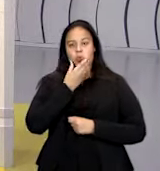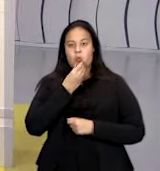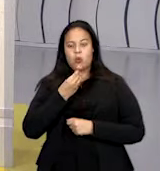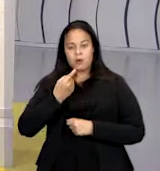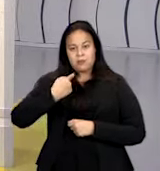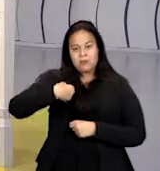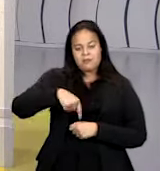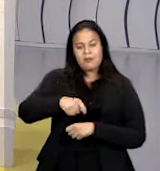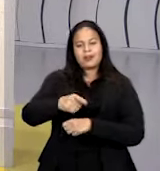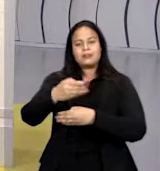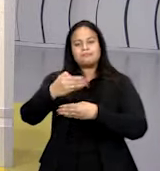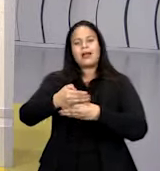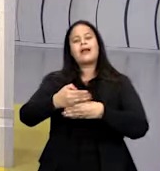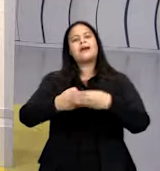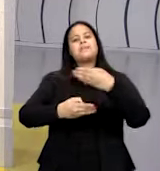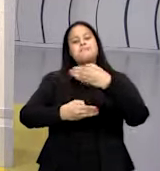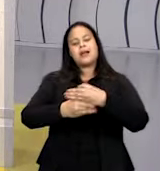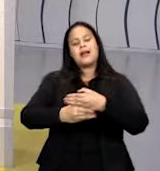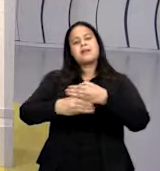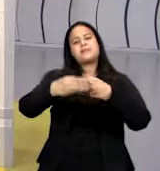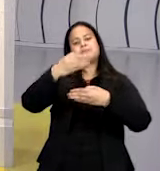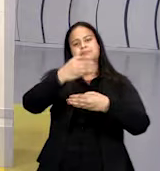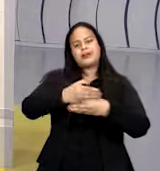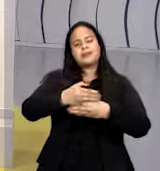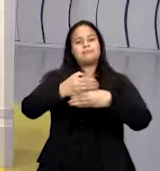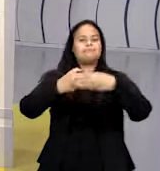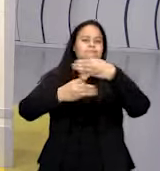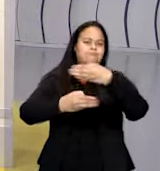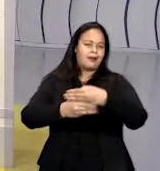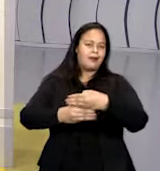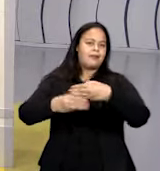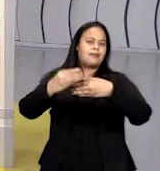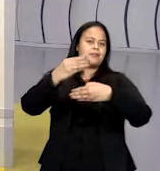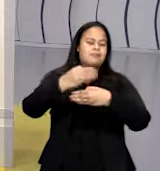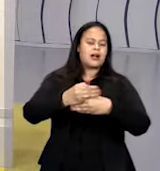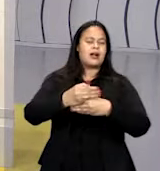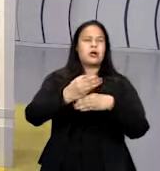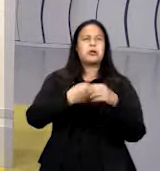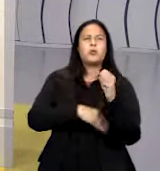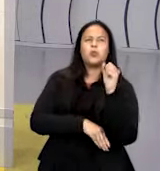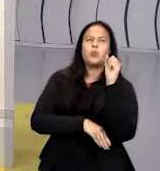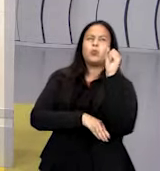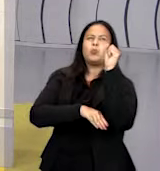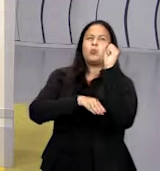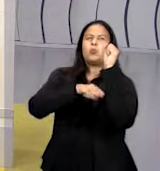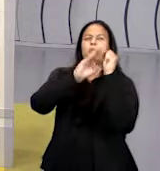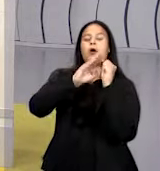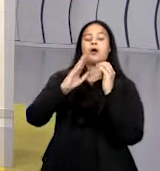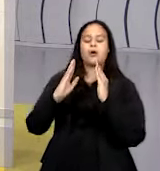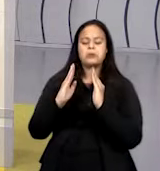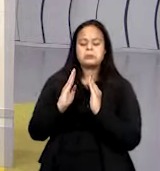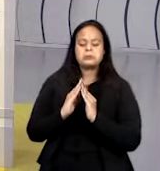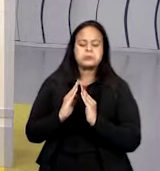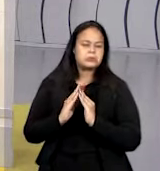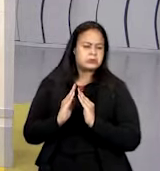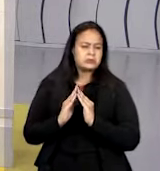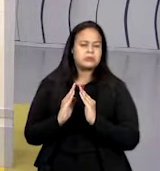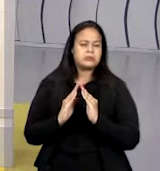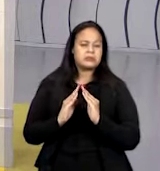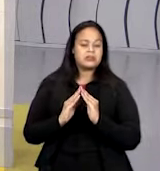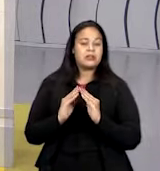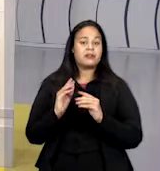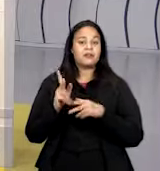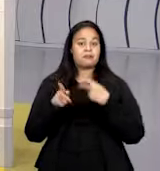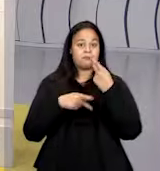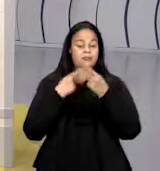que você coloca ali um em cima do outro, seja um grande prédio ou uma casa pequena. A gente